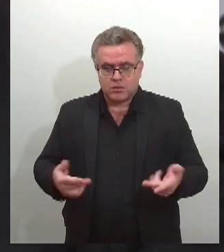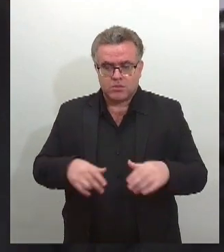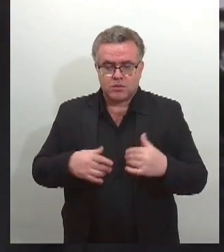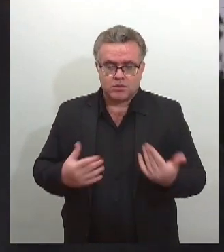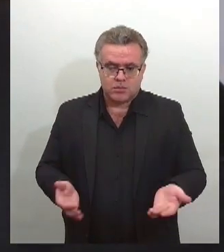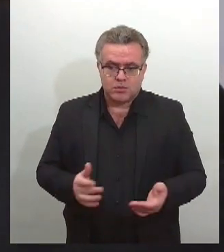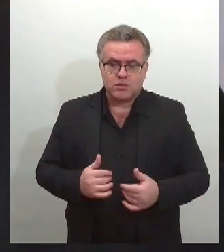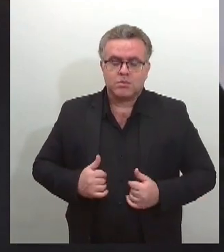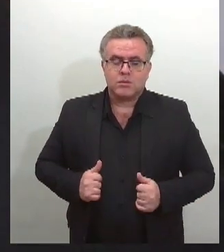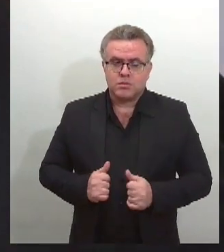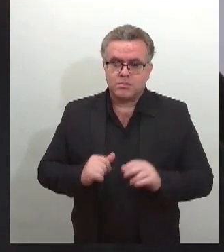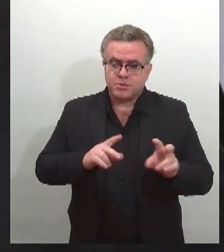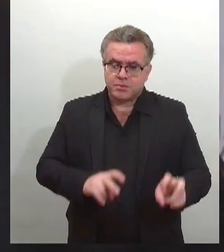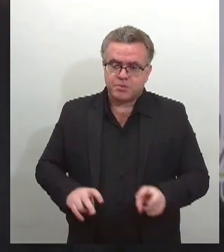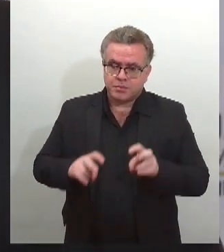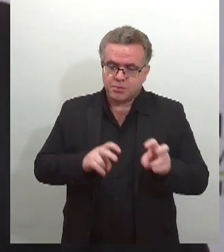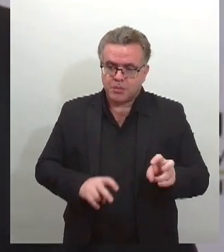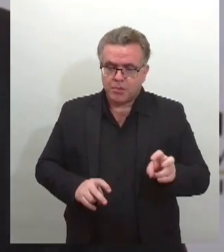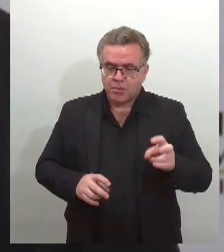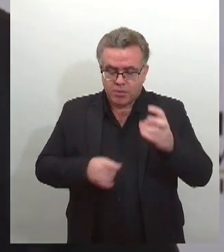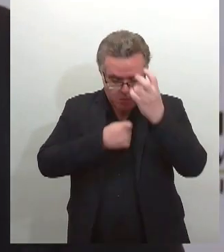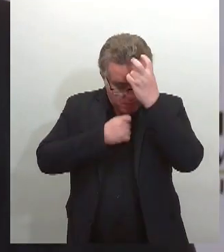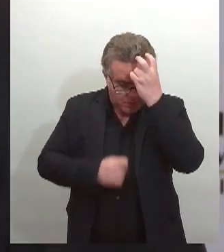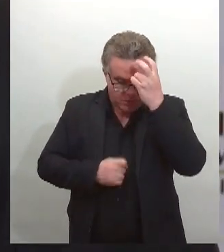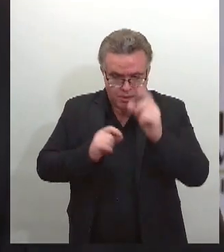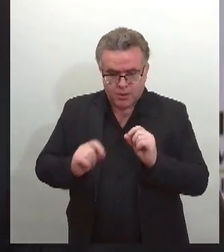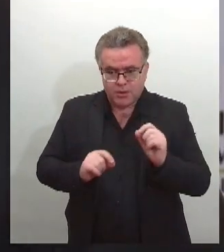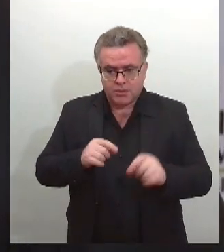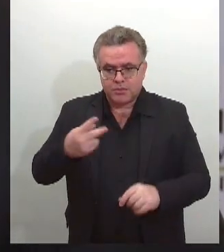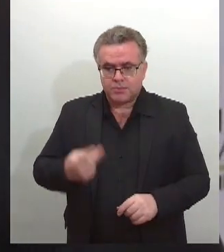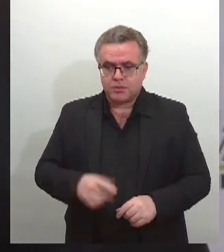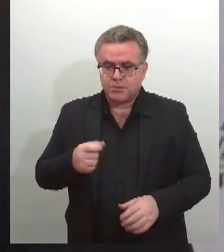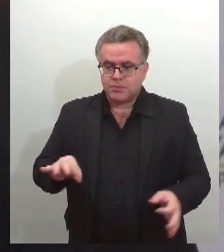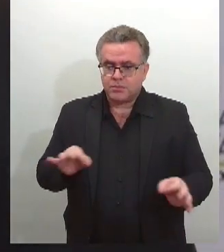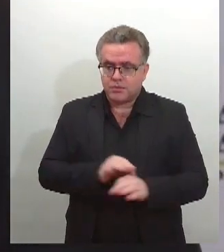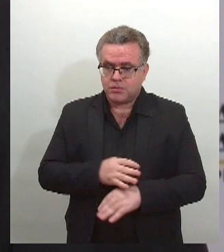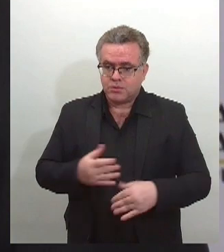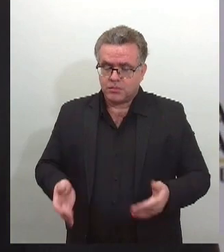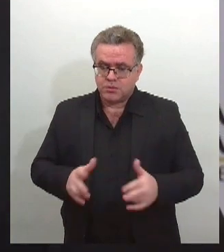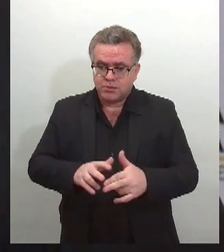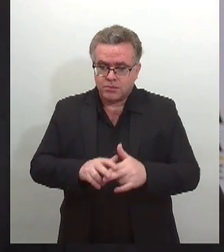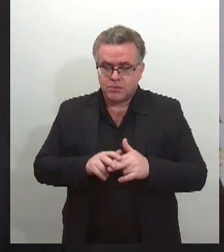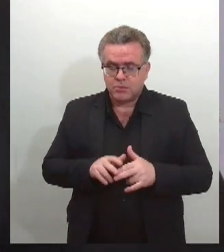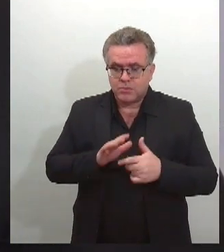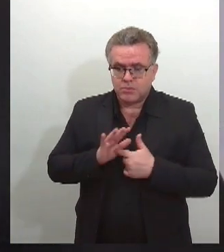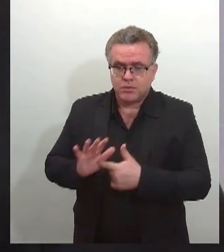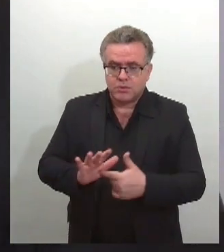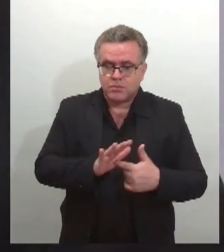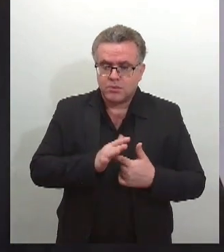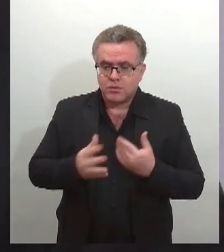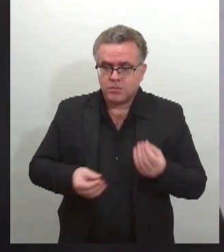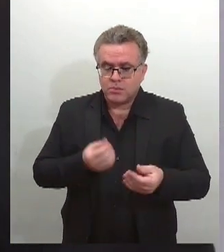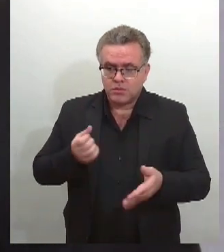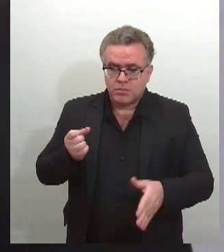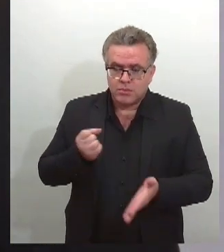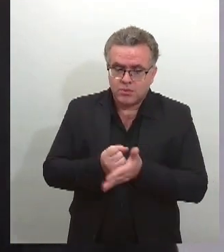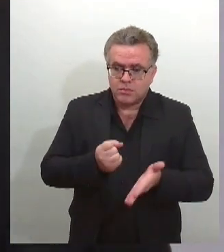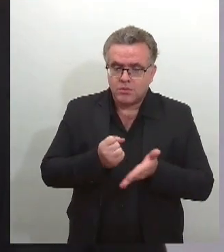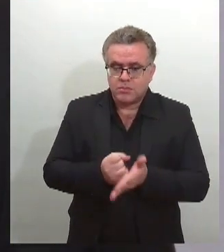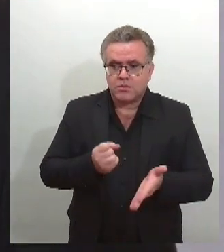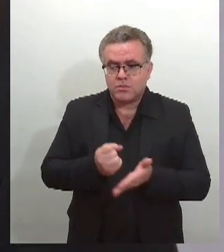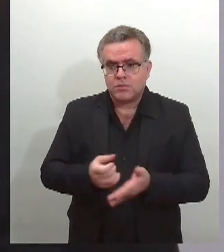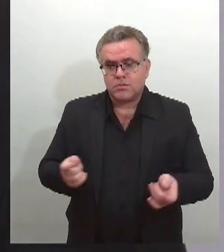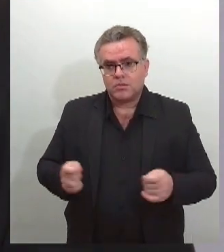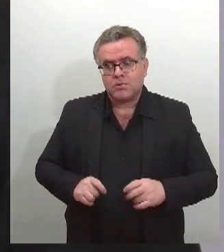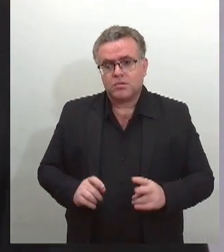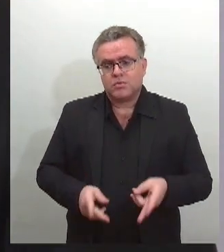que faz parte do setor agropecuário do estado de Sergipe, né? Então ela corresponde e ajuda muito na construção de renda para as famílias e